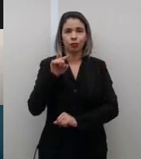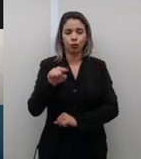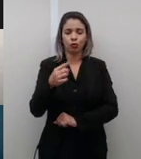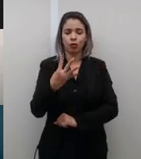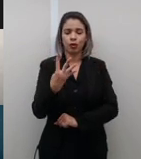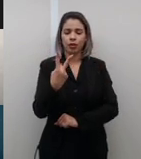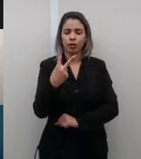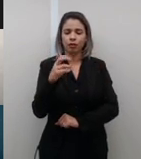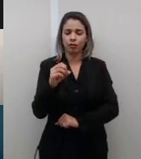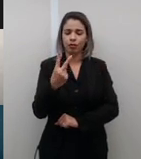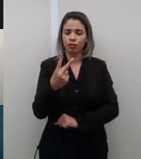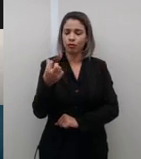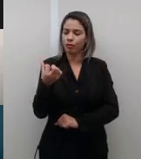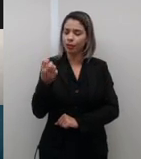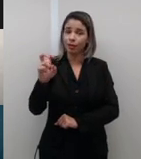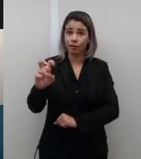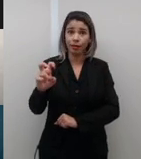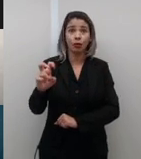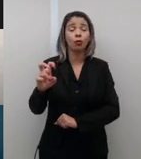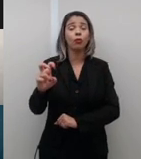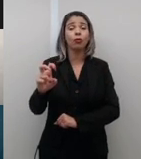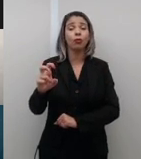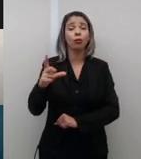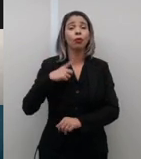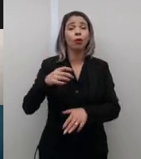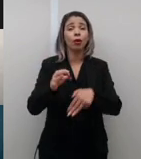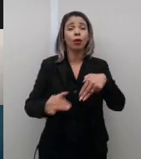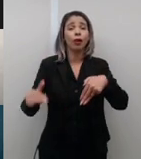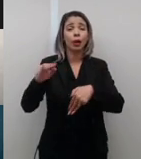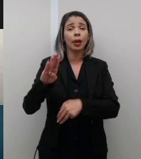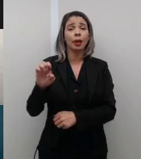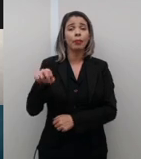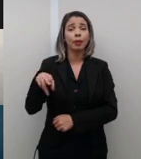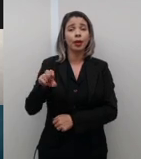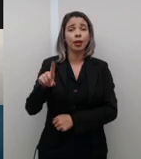1.420.265. Destacado pelo ministro Benedito Gonçalves.